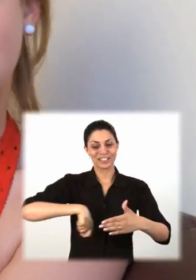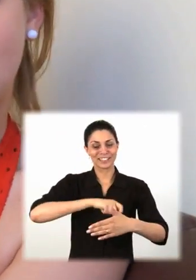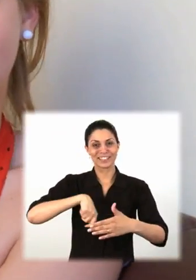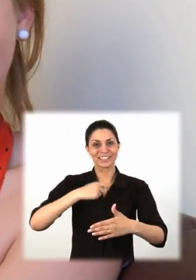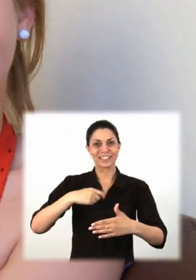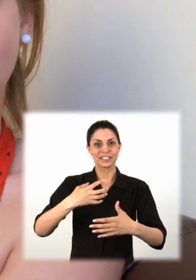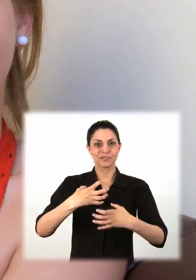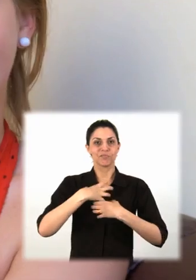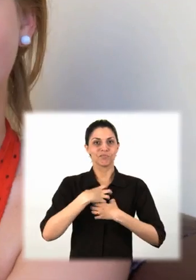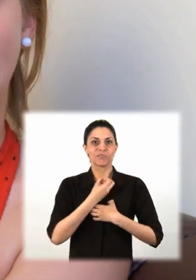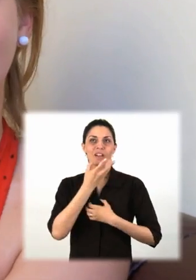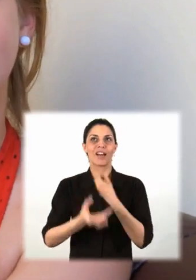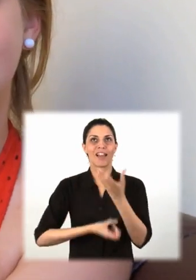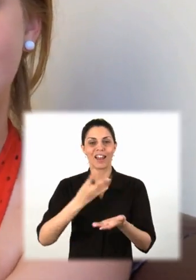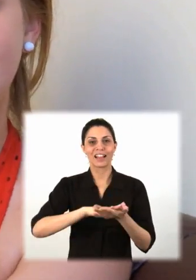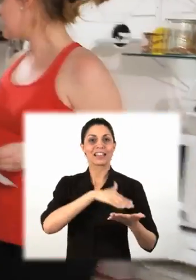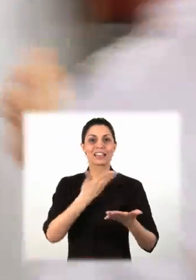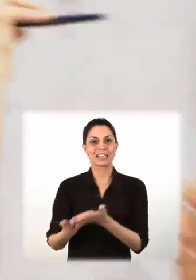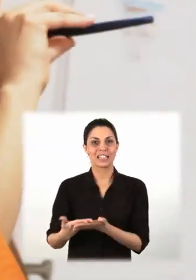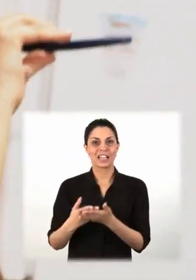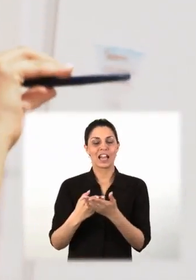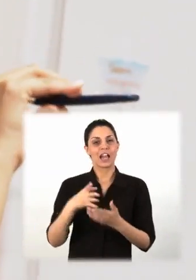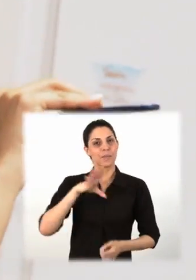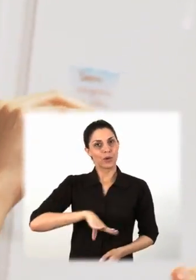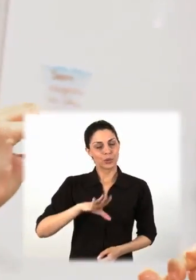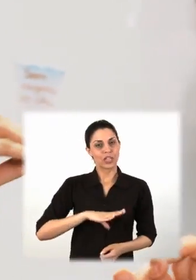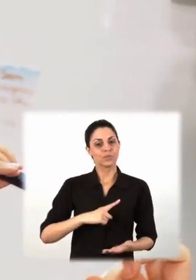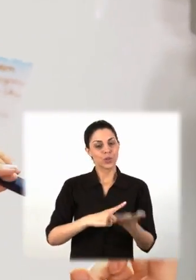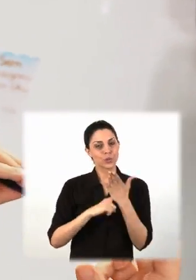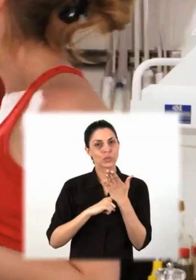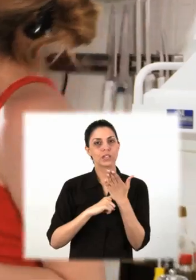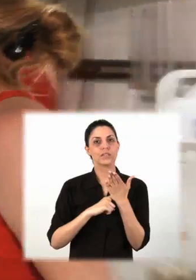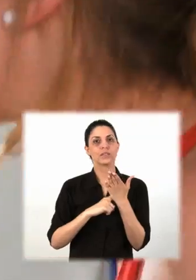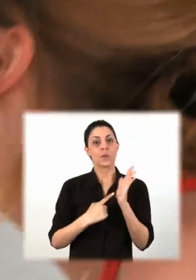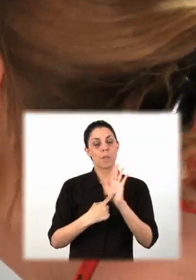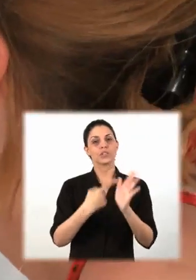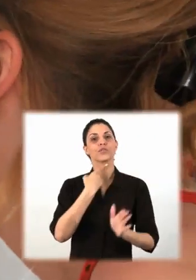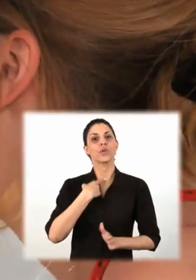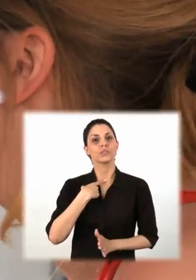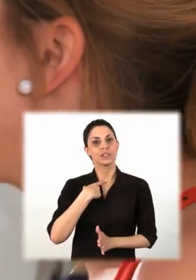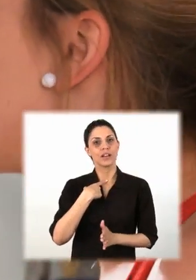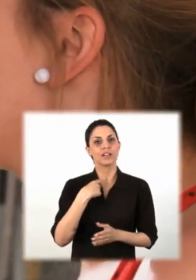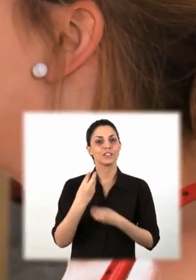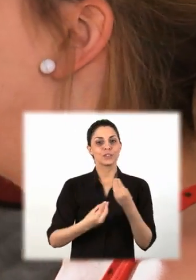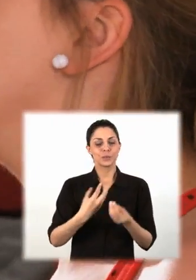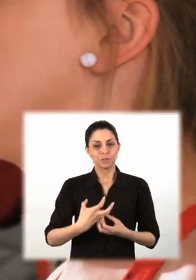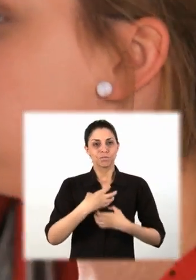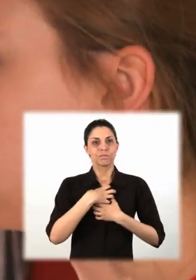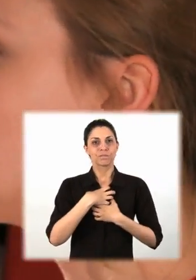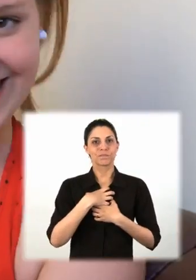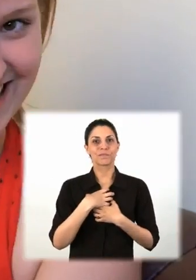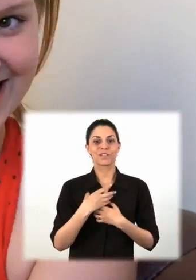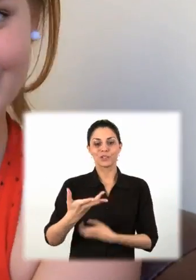lugar que eu esperava ir era ir numa cozinha e colocar o português e as intenções no meio daquela galera que tá aprendendo a cozinhar